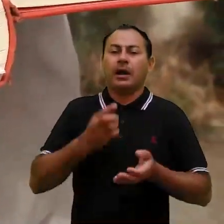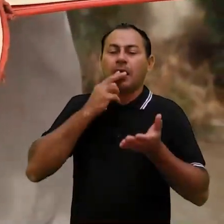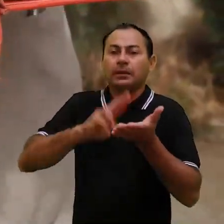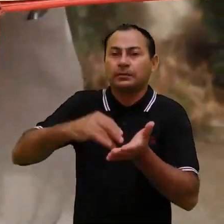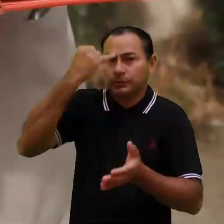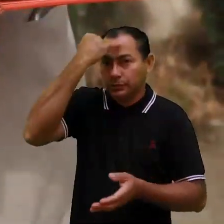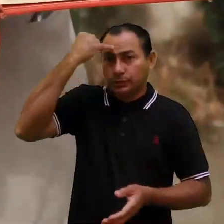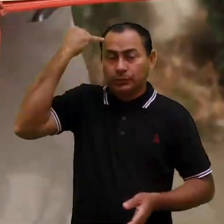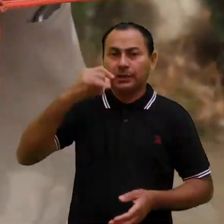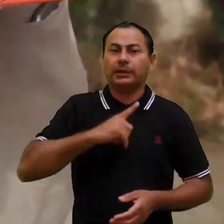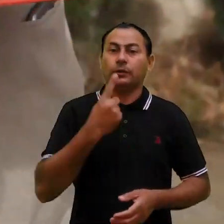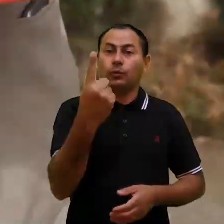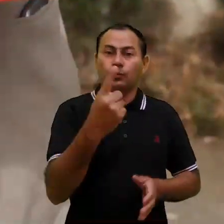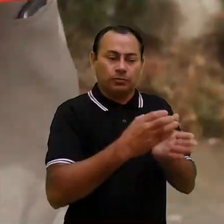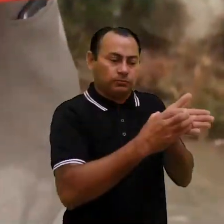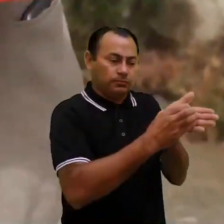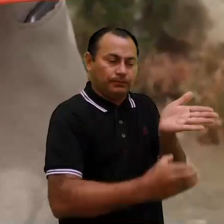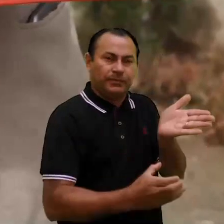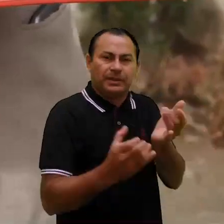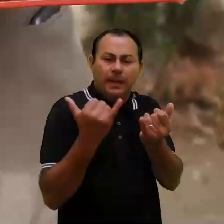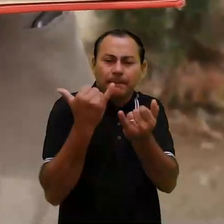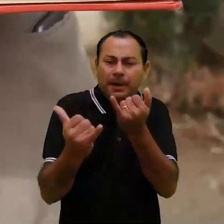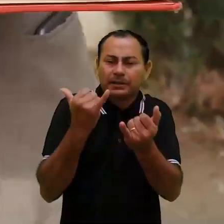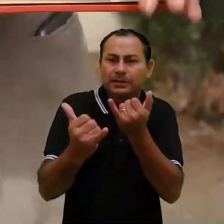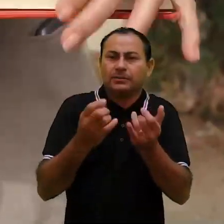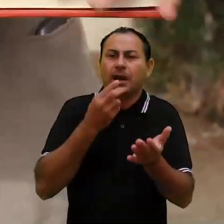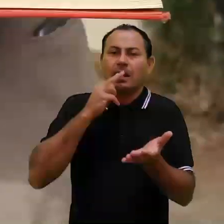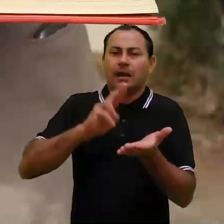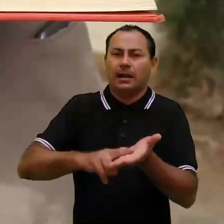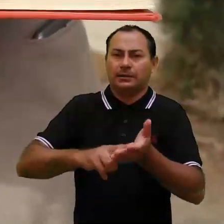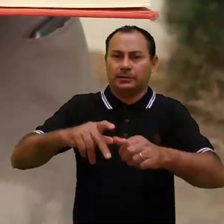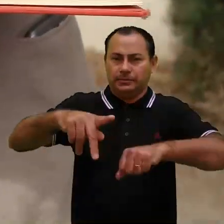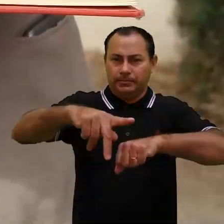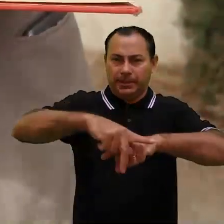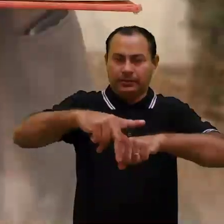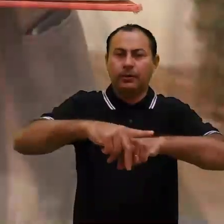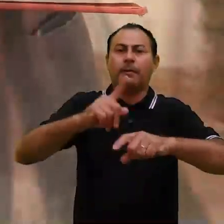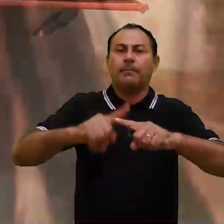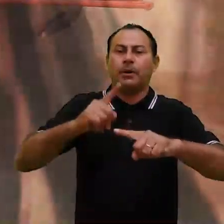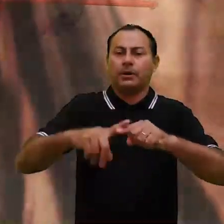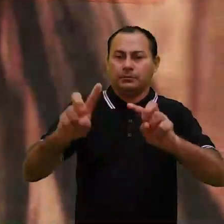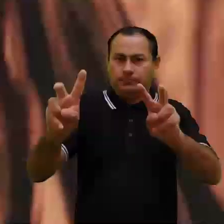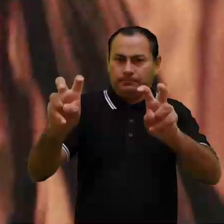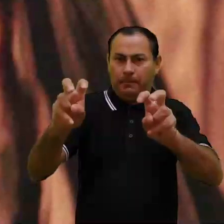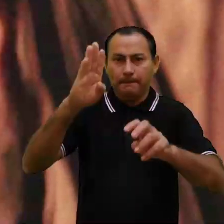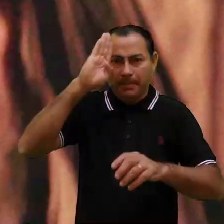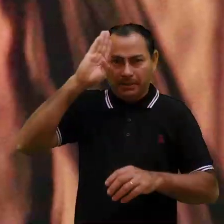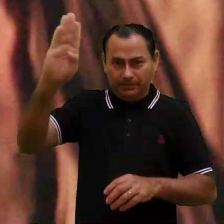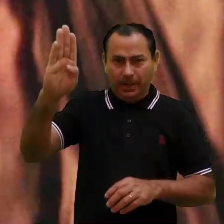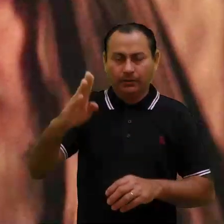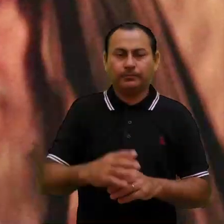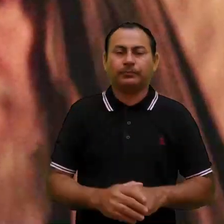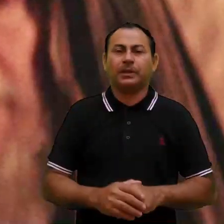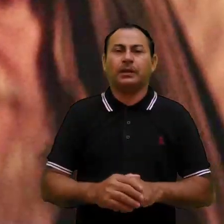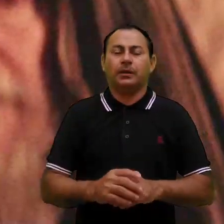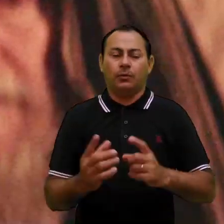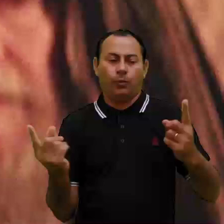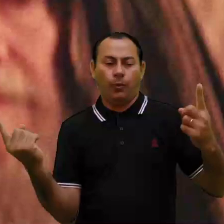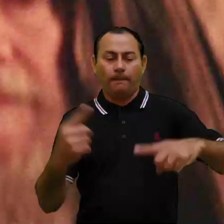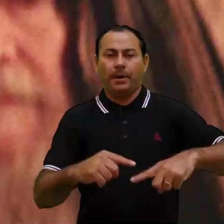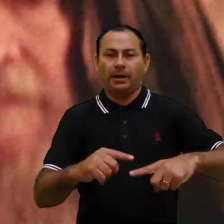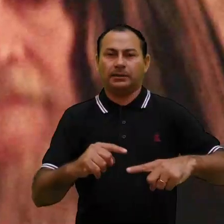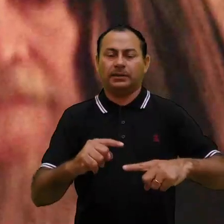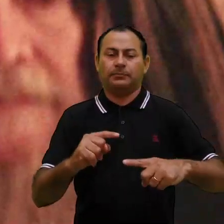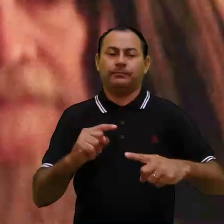contém apenas um capítulo e é muito semelhante à Epístola de Pedro, porque seu tema principal é o combate